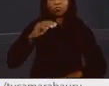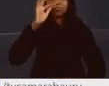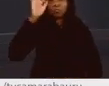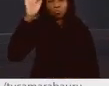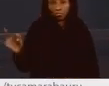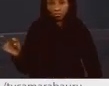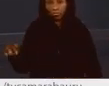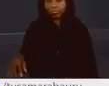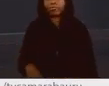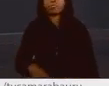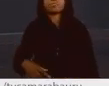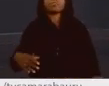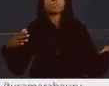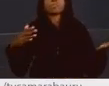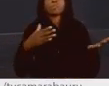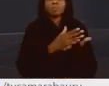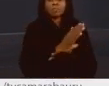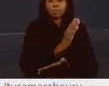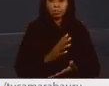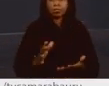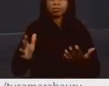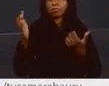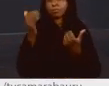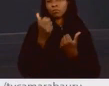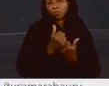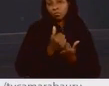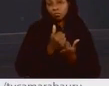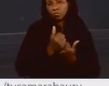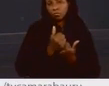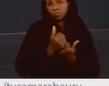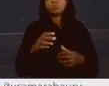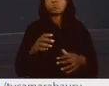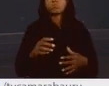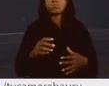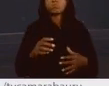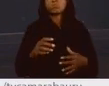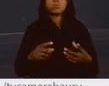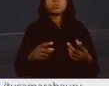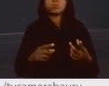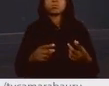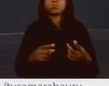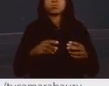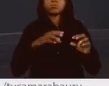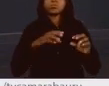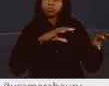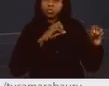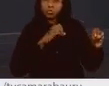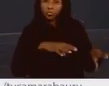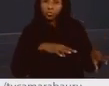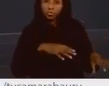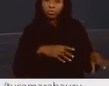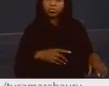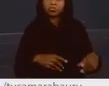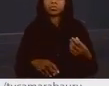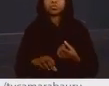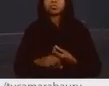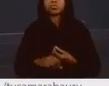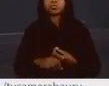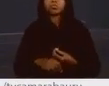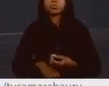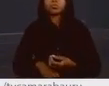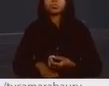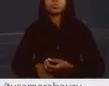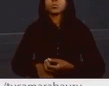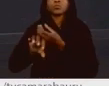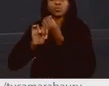a substituição das disciplinas presenciais em andamento por aulas que utilizem meios de tecnologia de informação